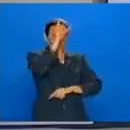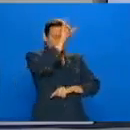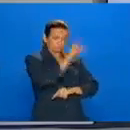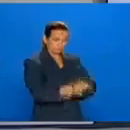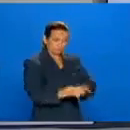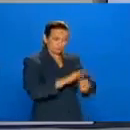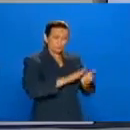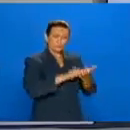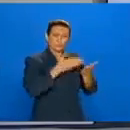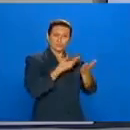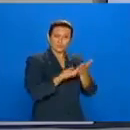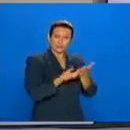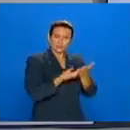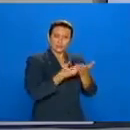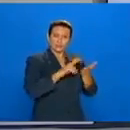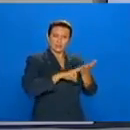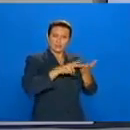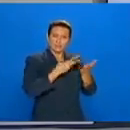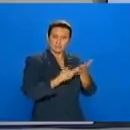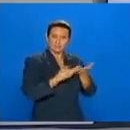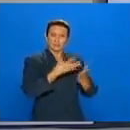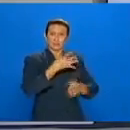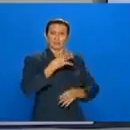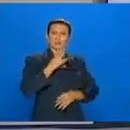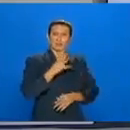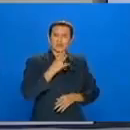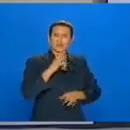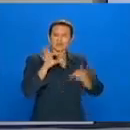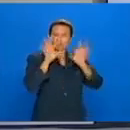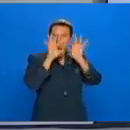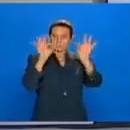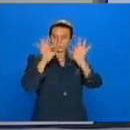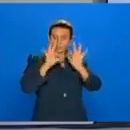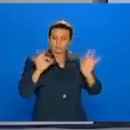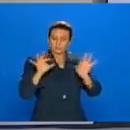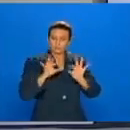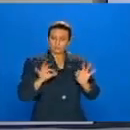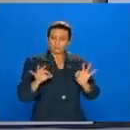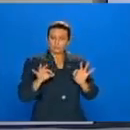à competência linguística desta língua.